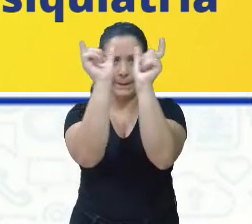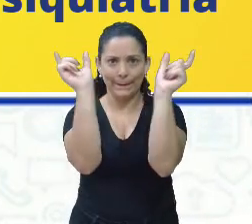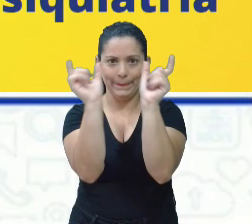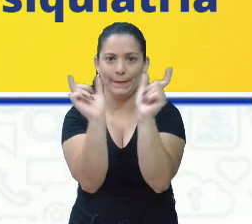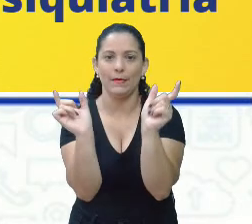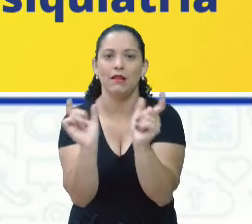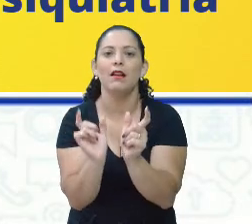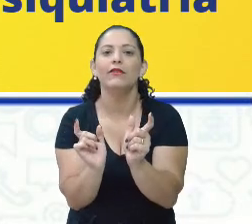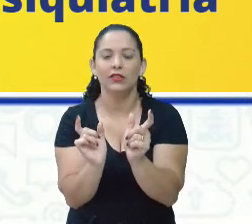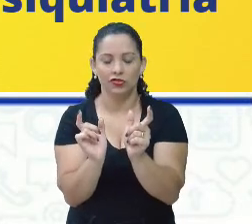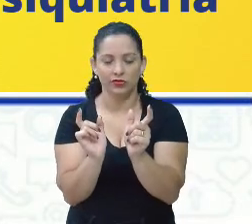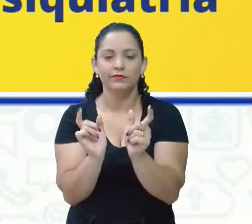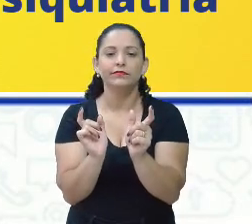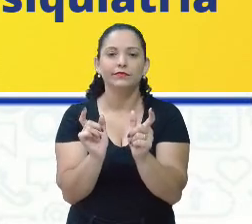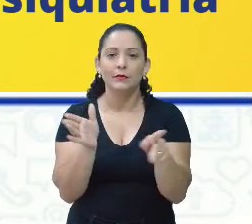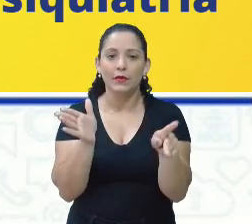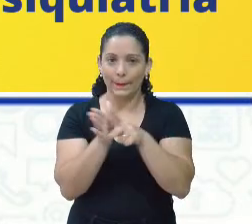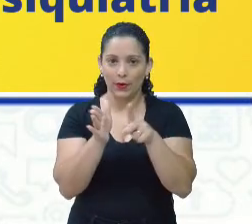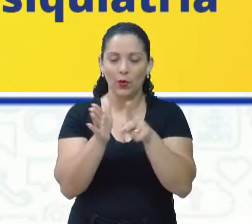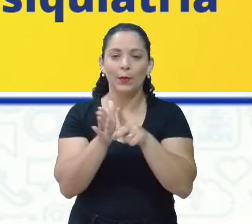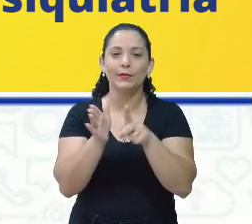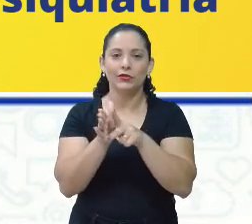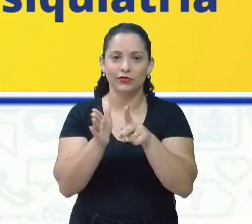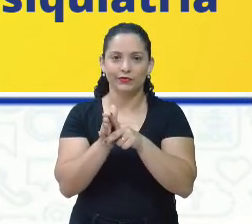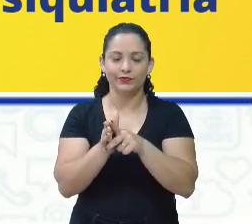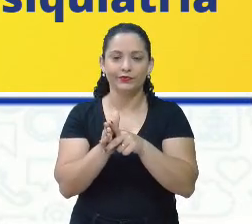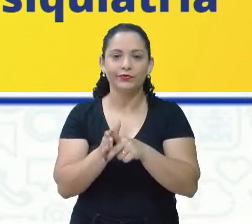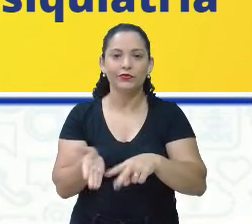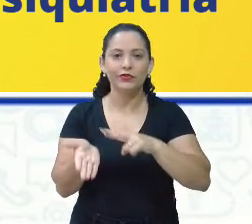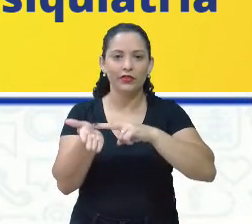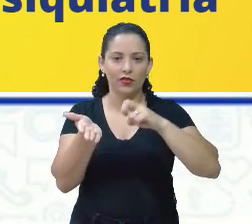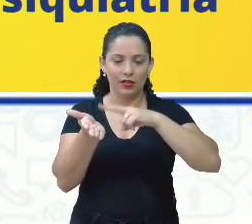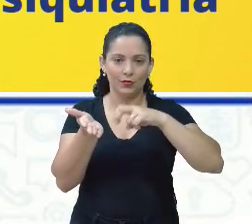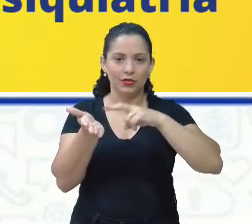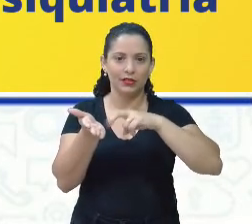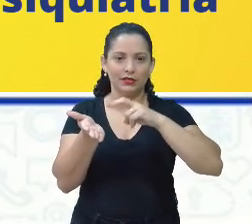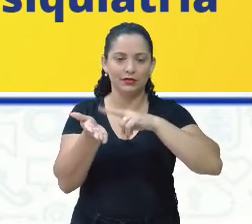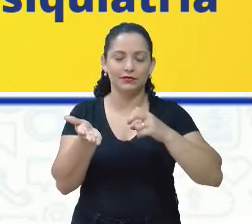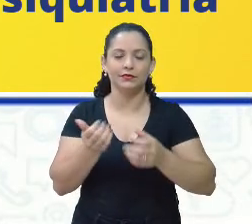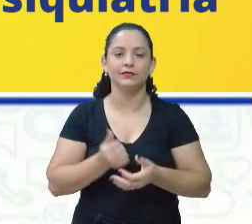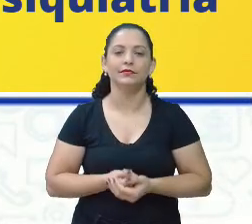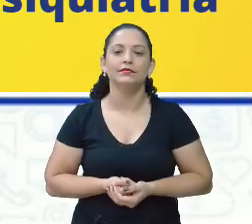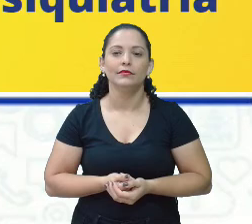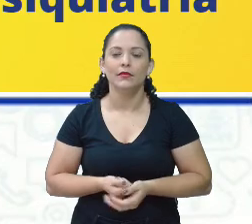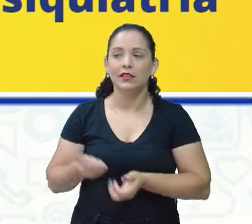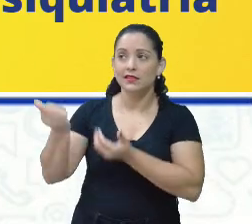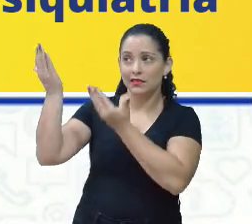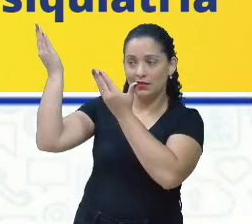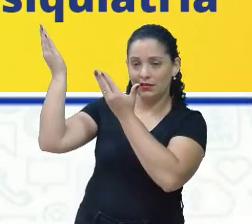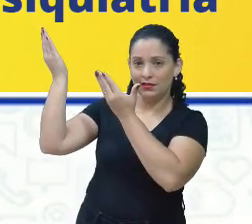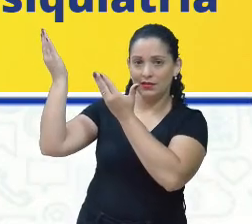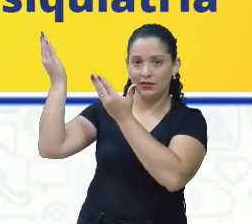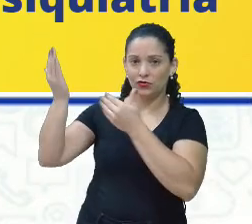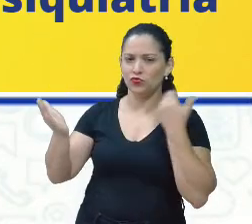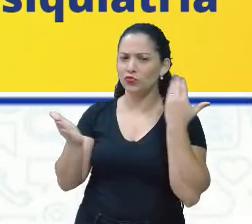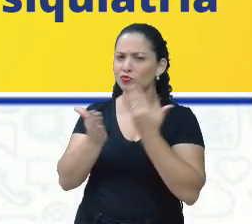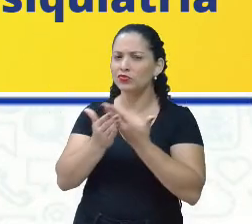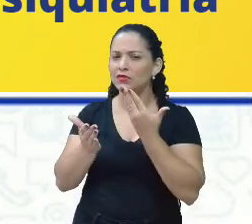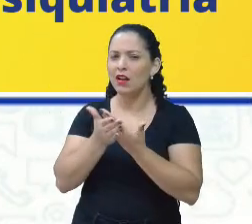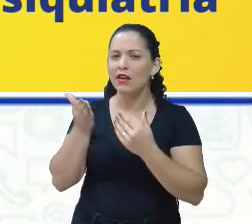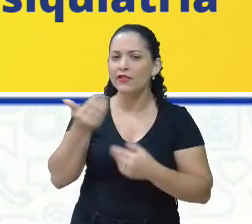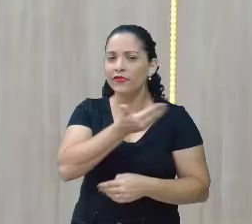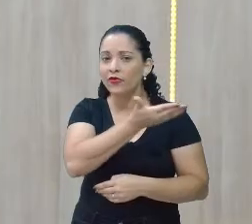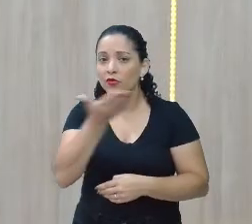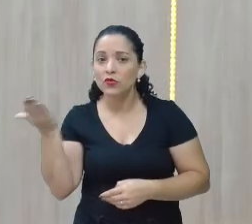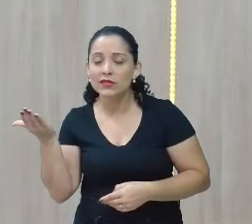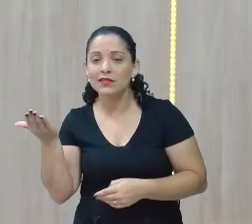Suicide, Dialogue, Depression, Mental Health, Psychology e Psychiatry, tá? Então tudo isso aqui é abordado para que você consiga